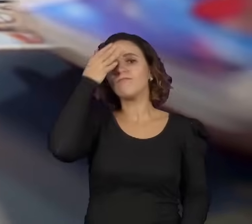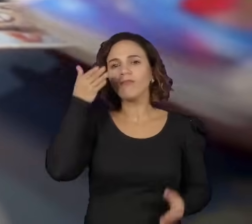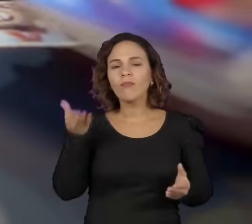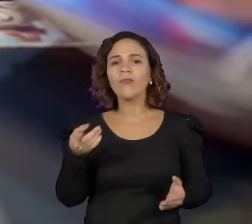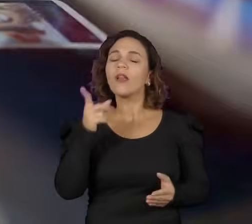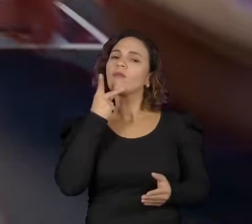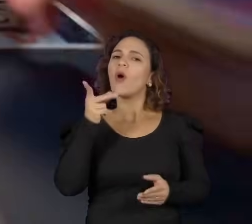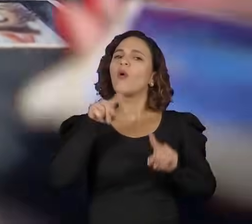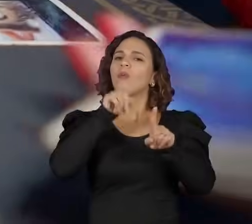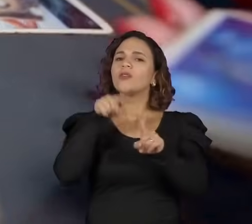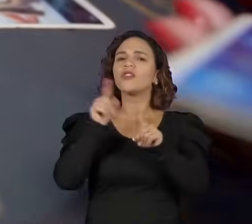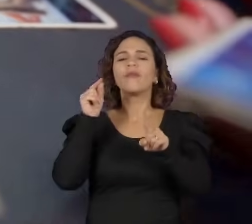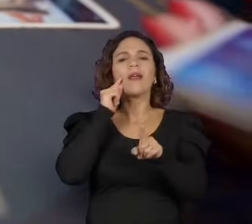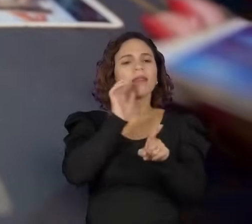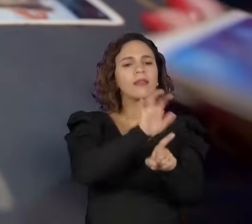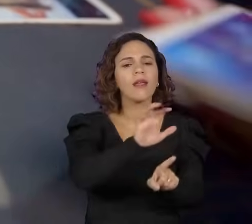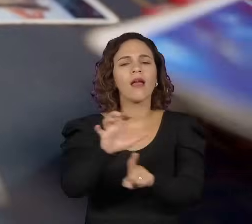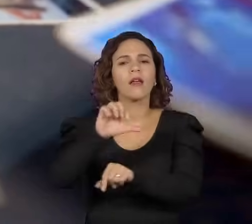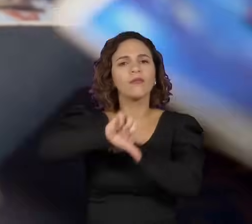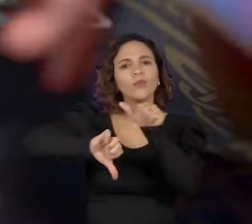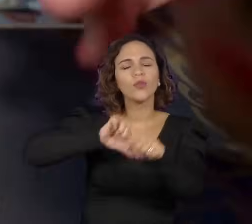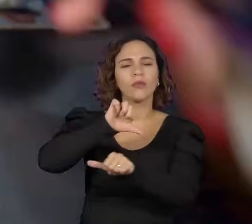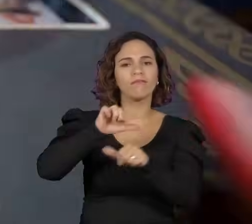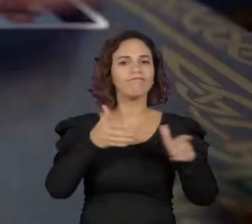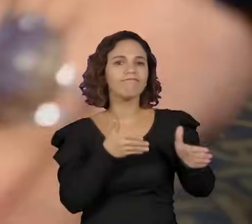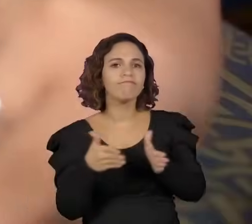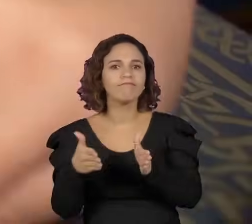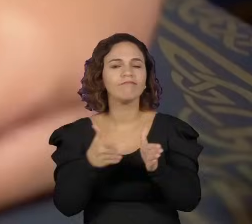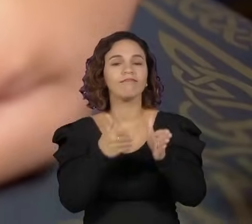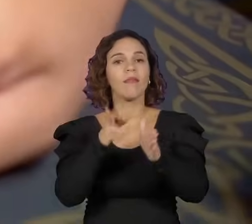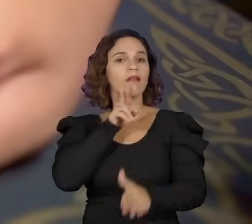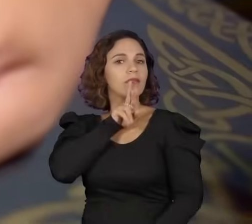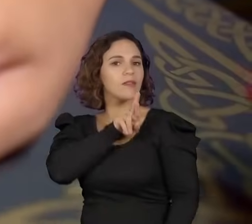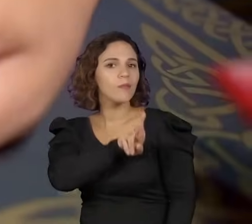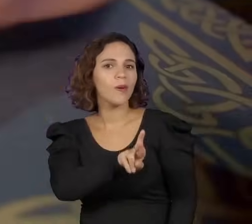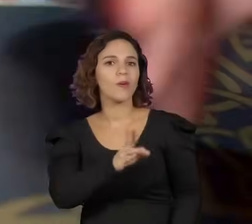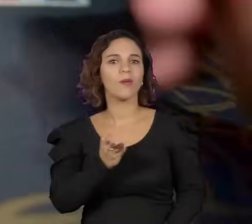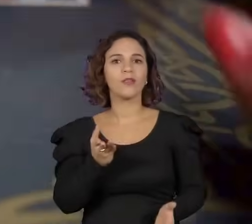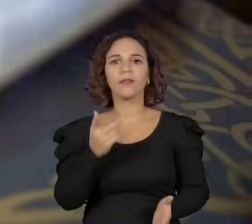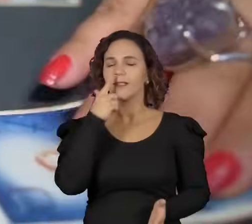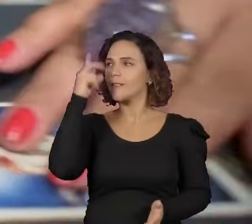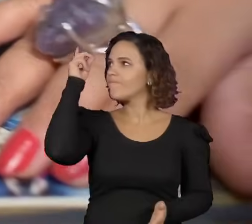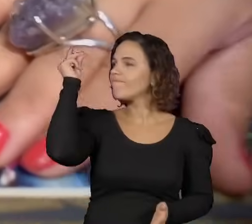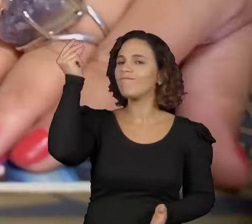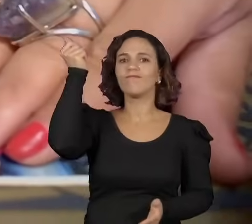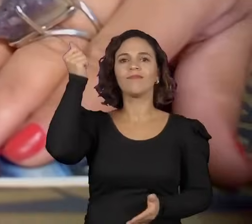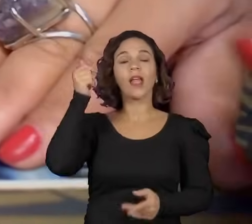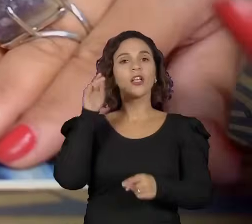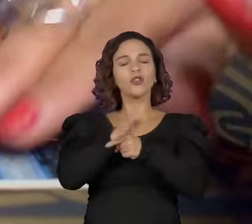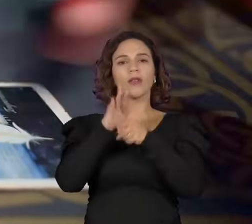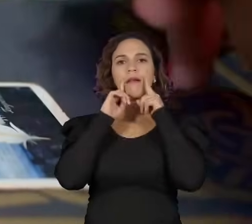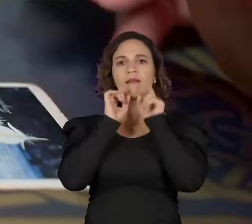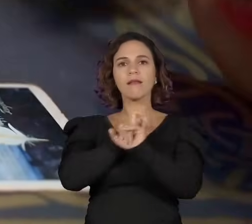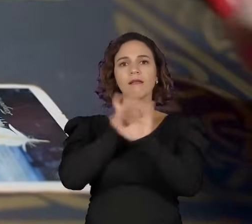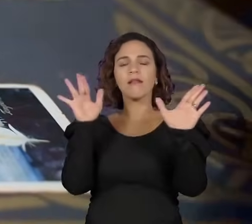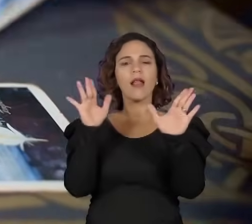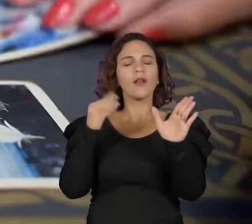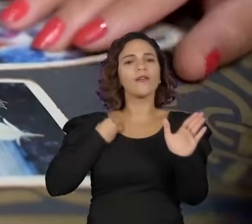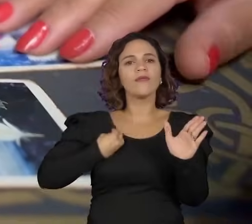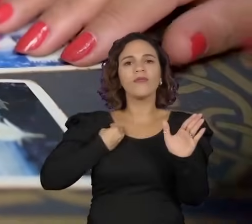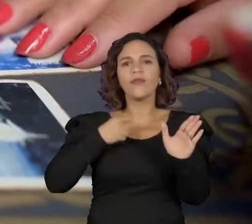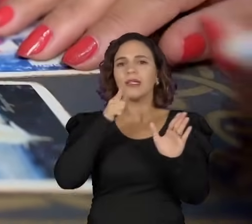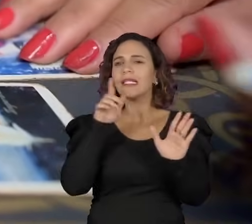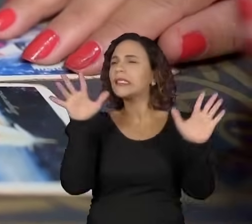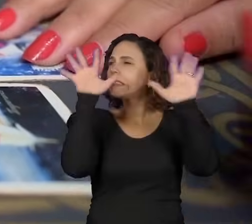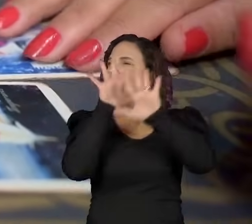uma transformação, é você trazer um direcionamento, uma resposta, trazer um insight, trazer clareza sobre um cenário que a pessoa ela